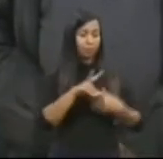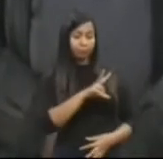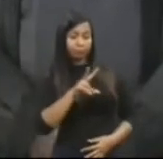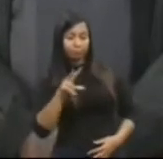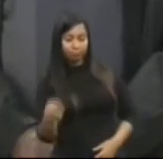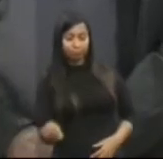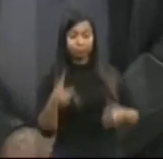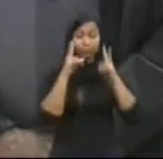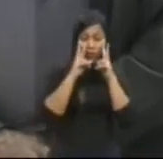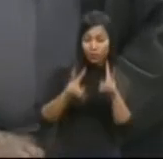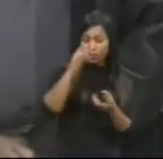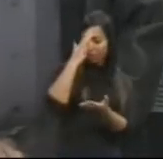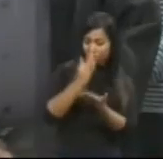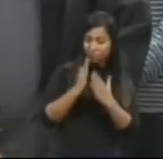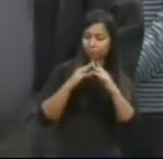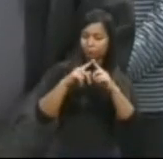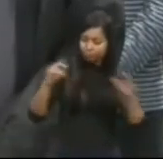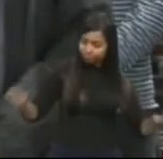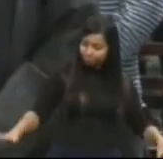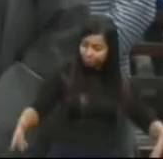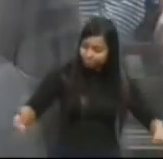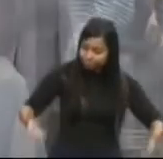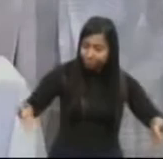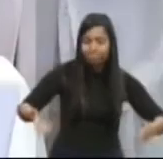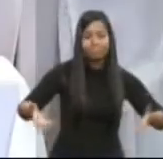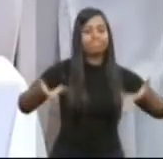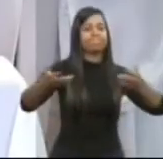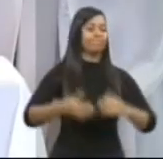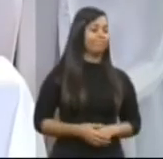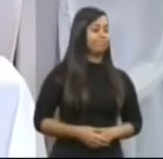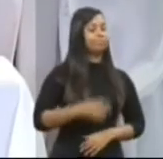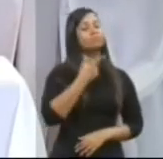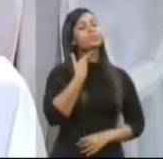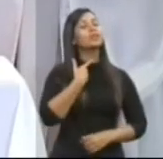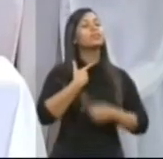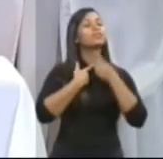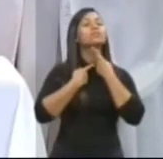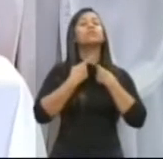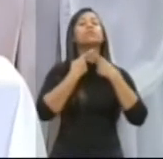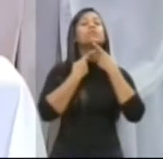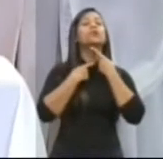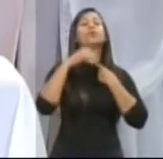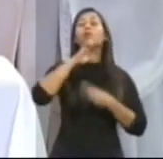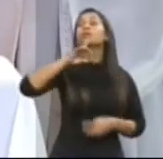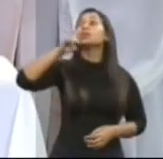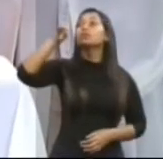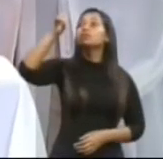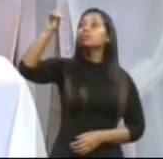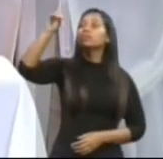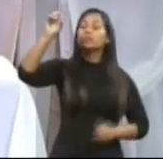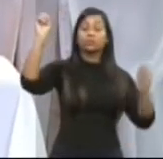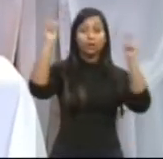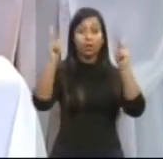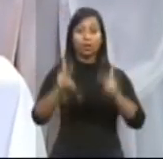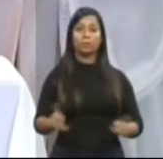paz. Não olheis os nossos pecados, mas a fé que anima a vossa igreja. Dai-lhe, segundo o